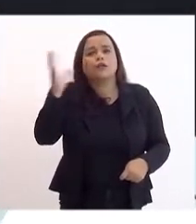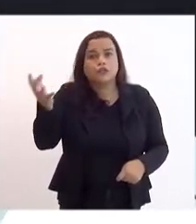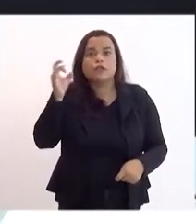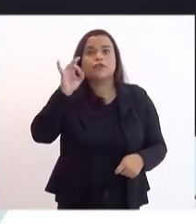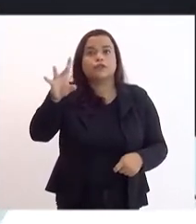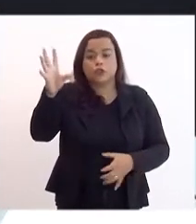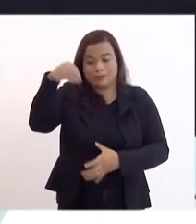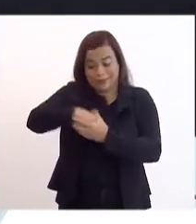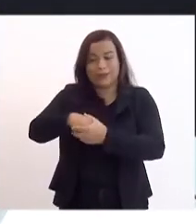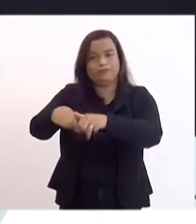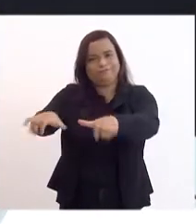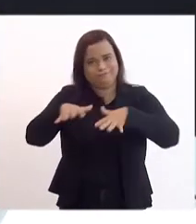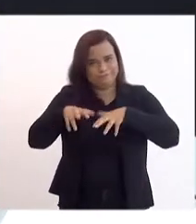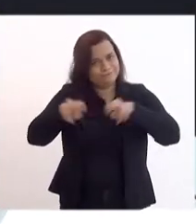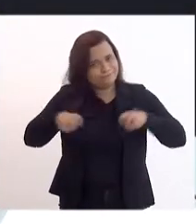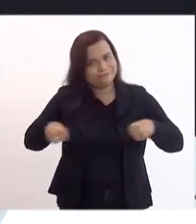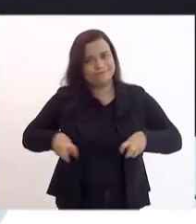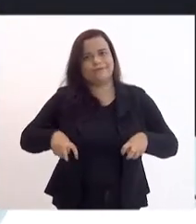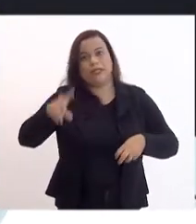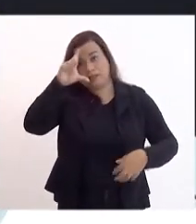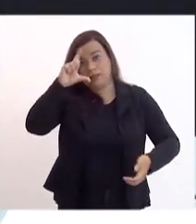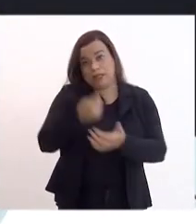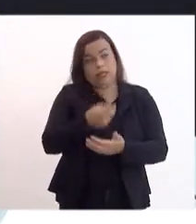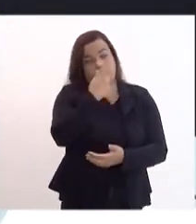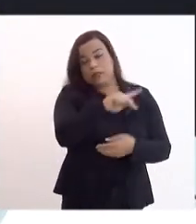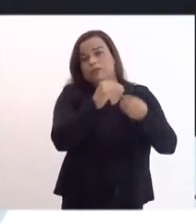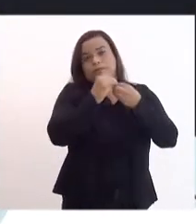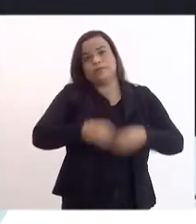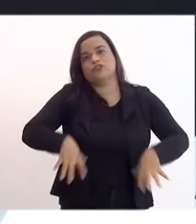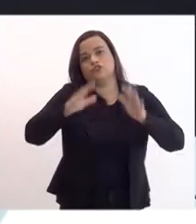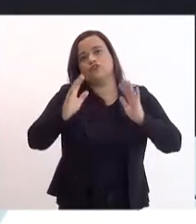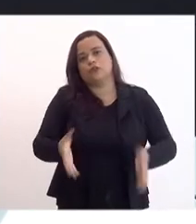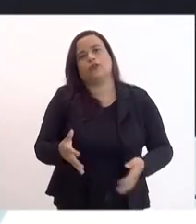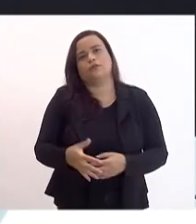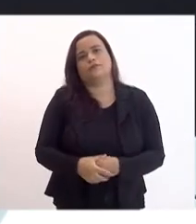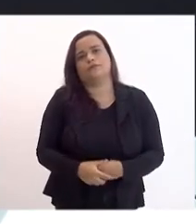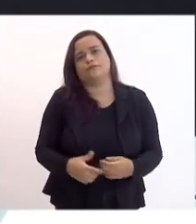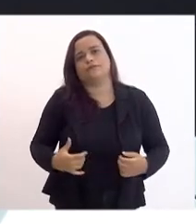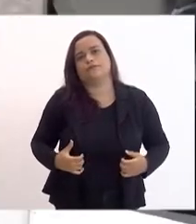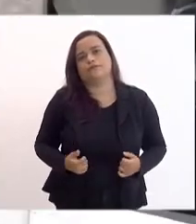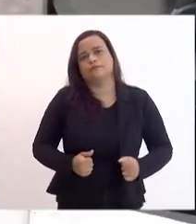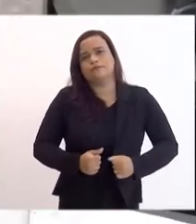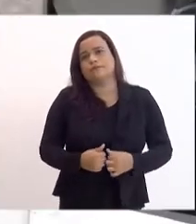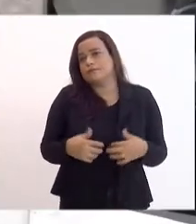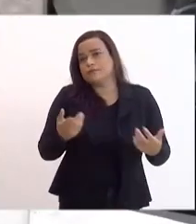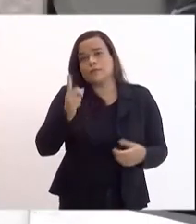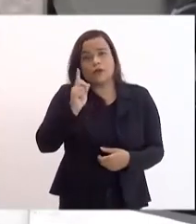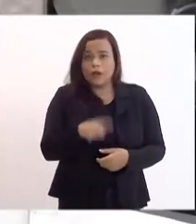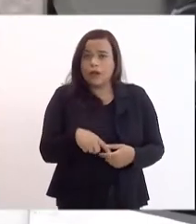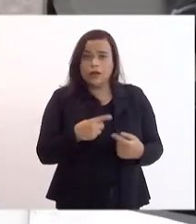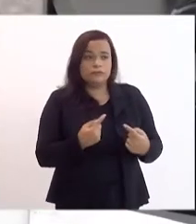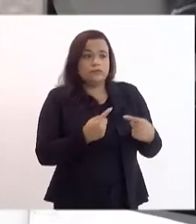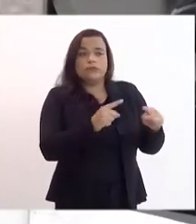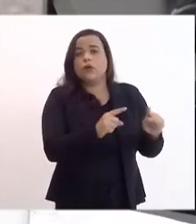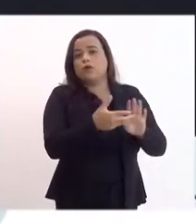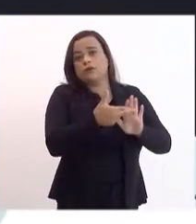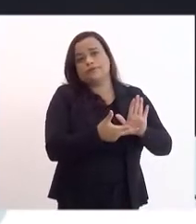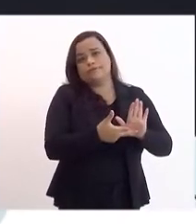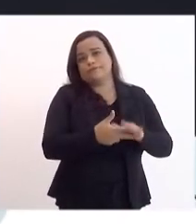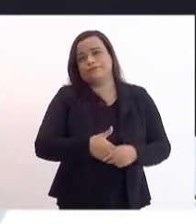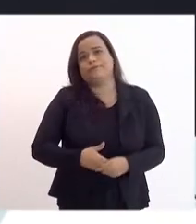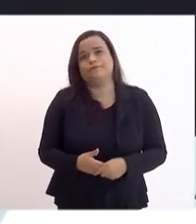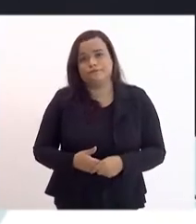plenário. A decisão dele, em tese, está prejudicada. Ele já perdeu. O argumento é antirregimental. Já perdeu. Ela